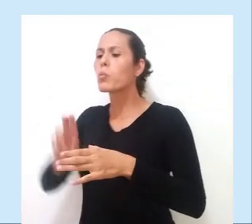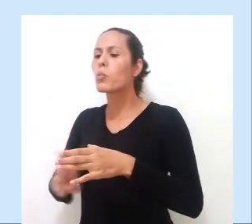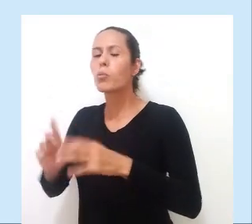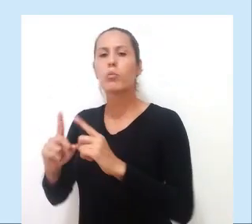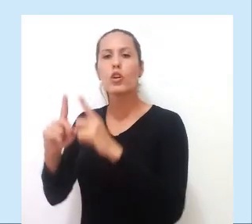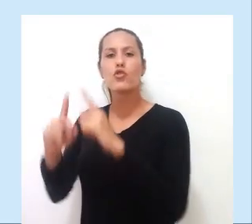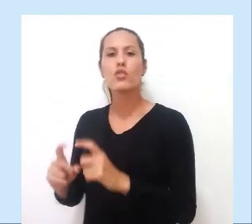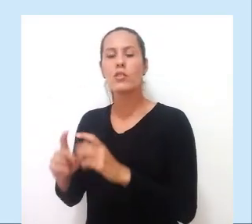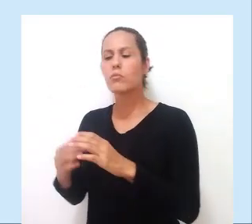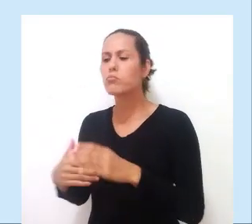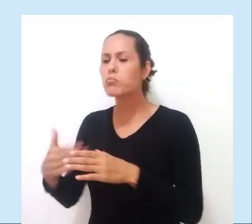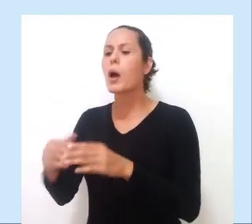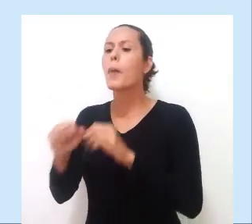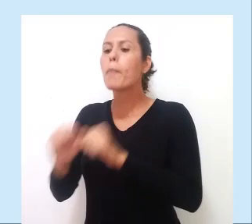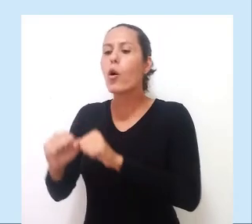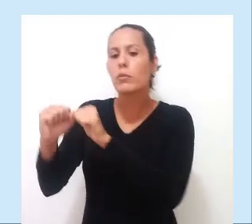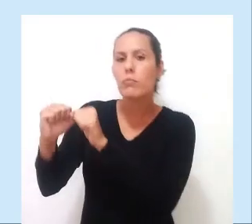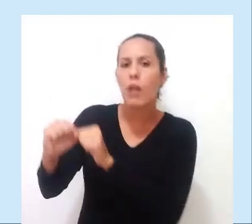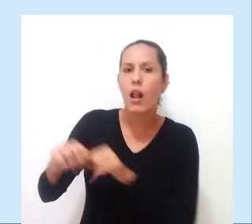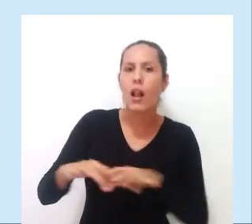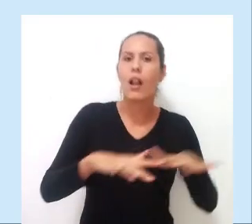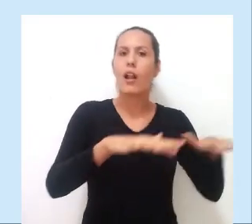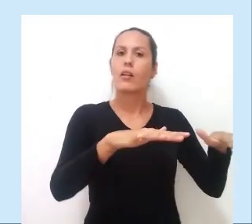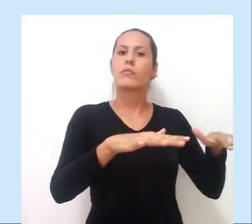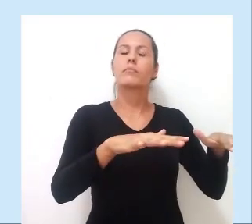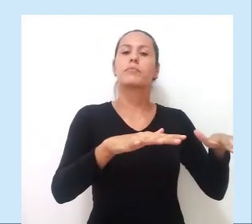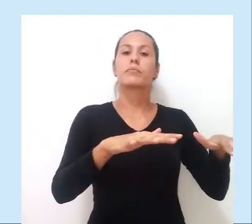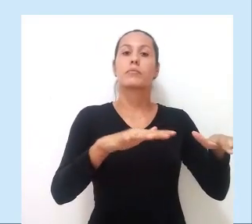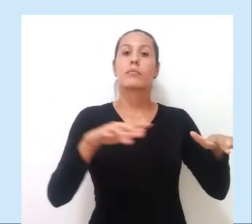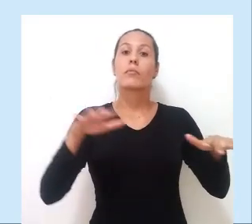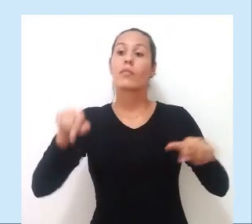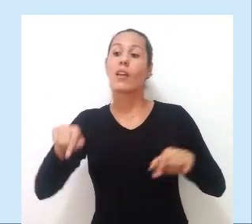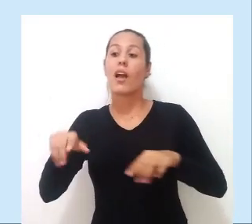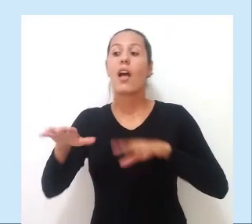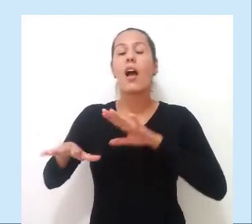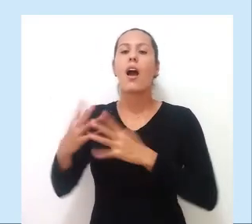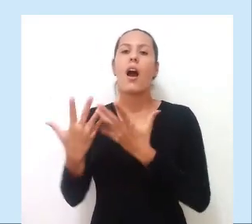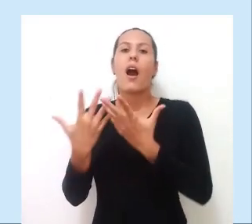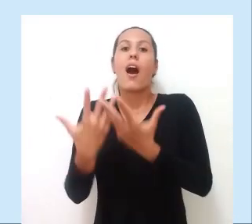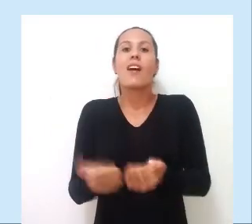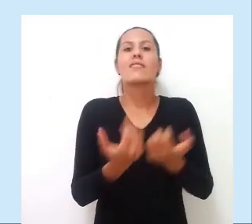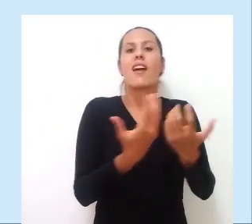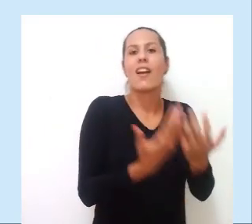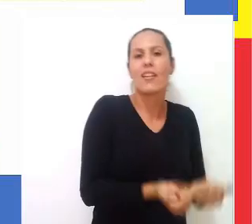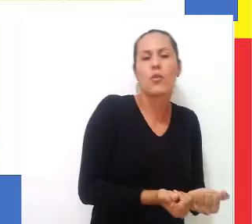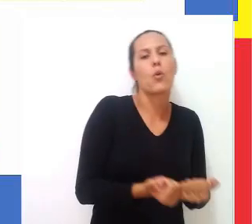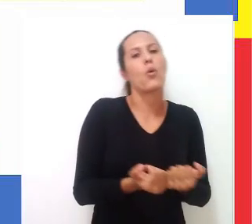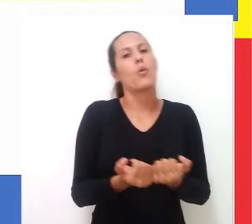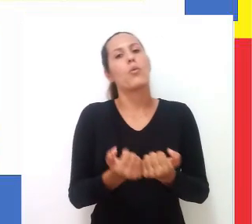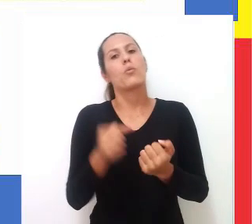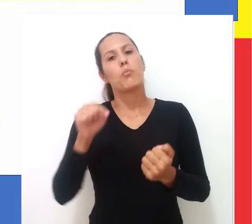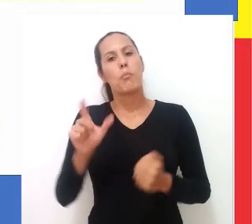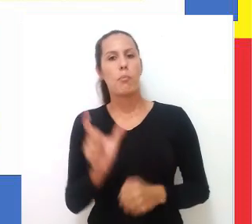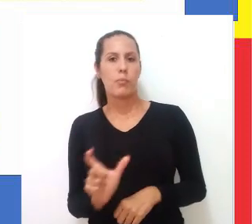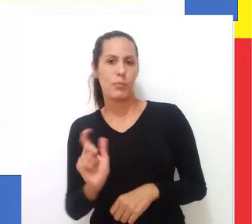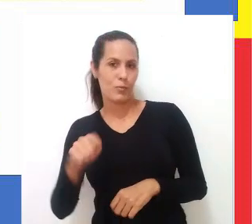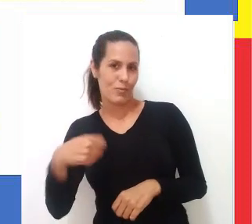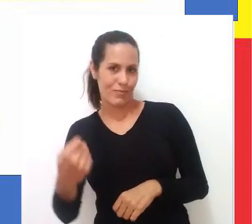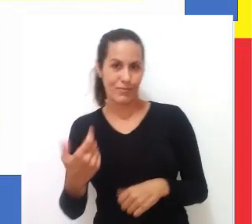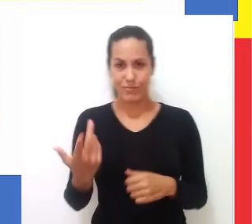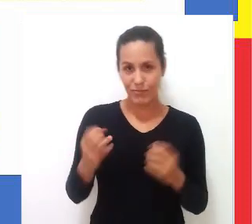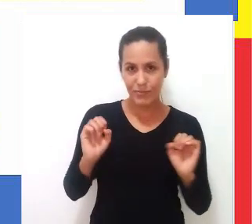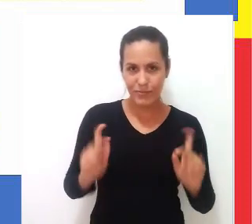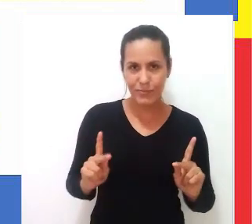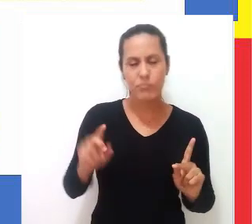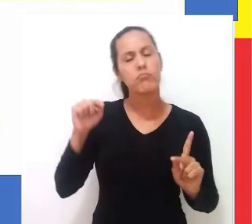essa linguagem ela pode perpassar para a sociedade em virtude da aceitação dessa palavra,